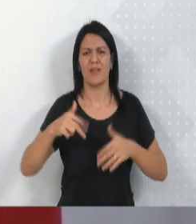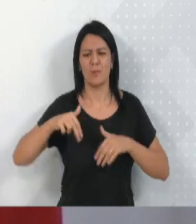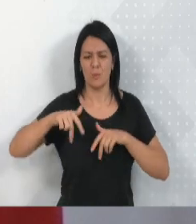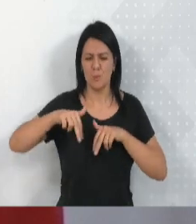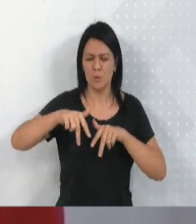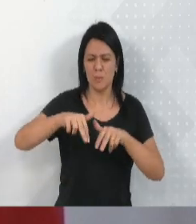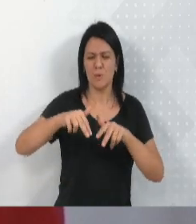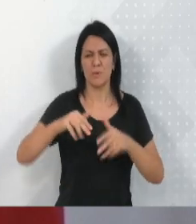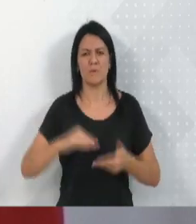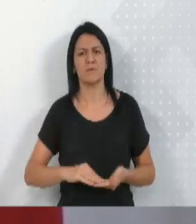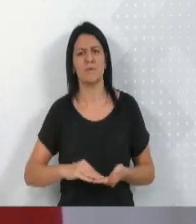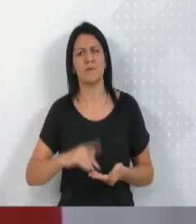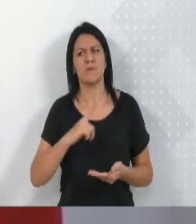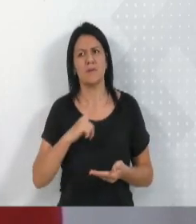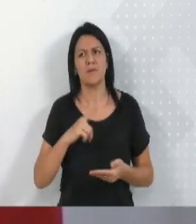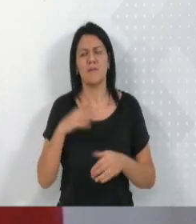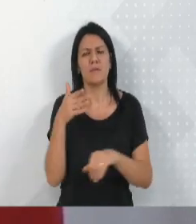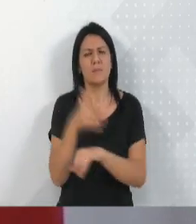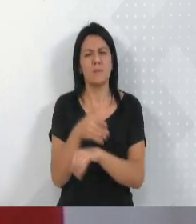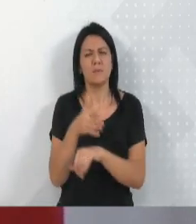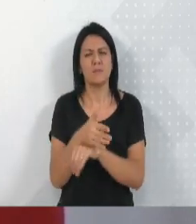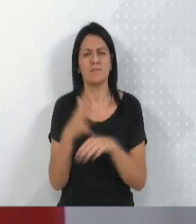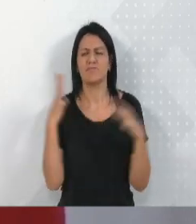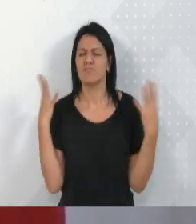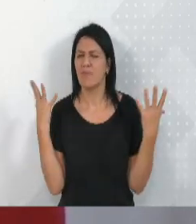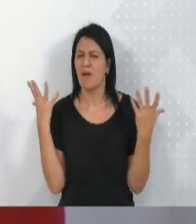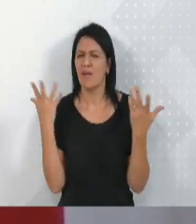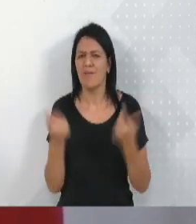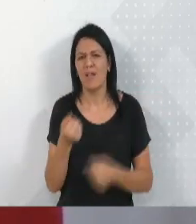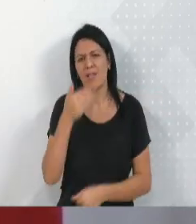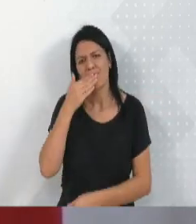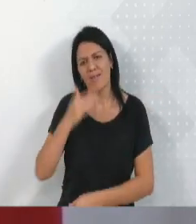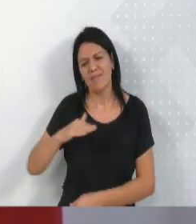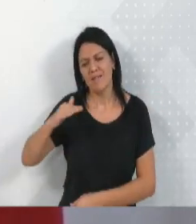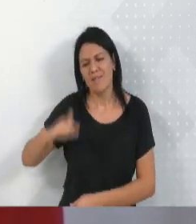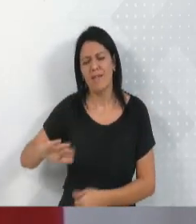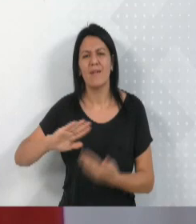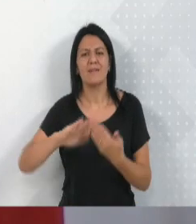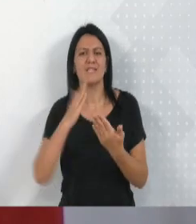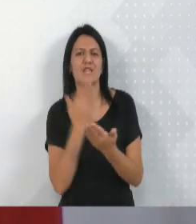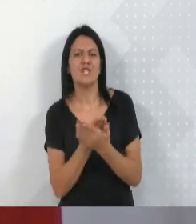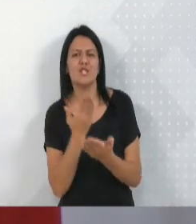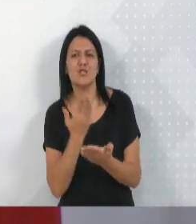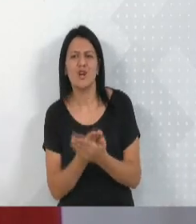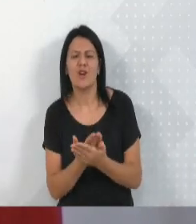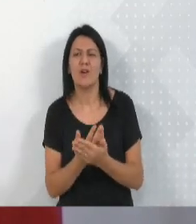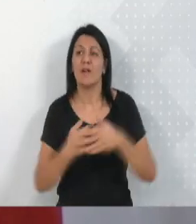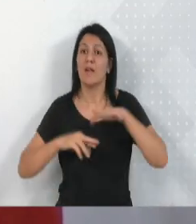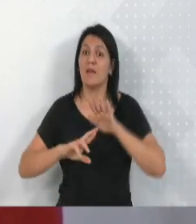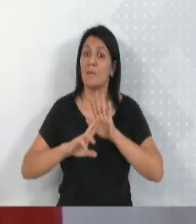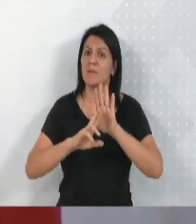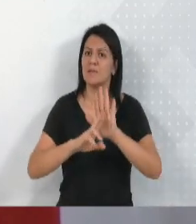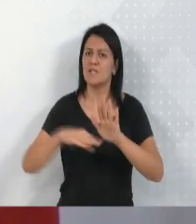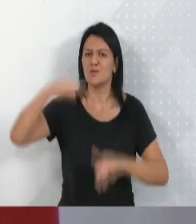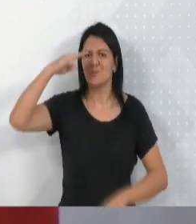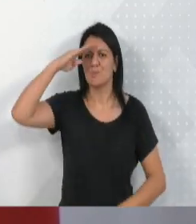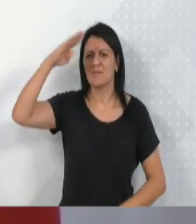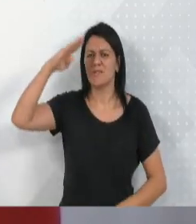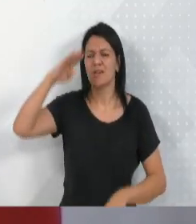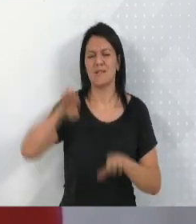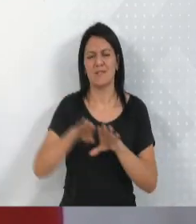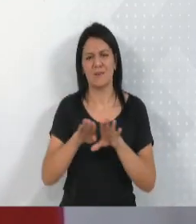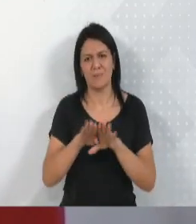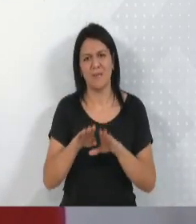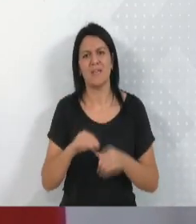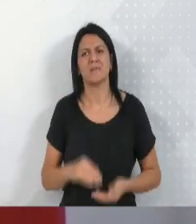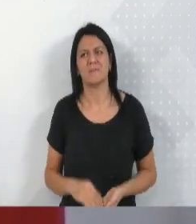em seguida, teve a participação maravilhosa das nossas crianças, das nossas escolas, dos nossos representantes do poder militar, e